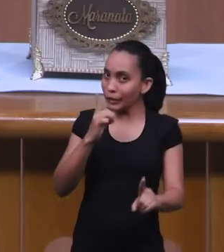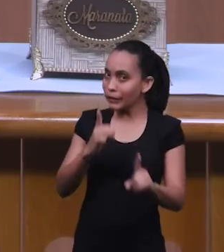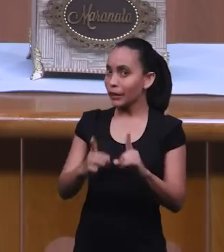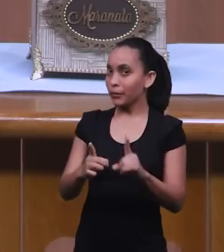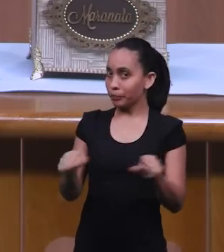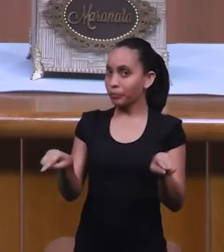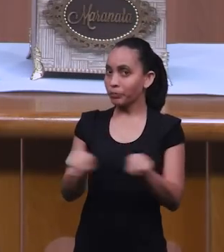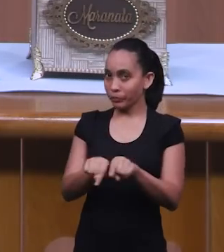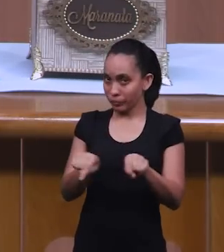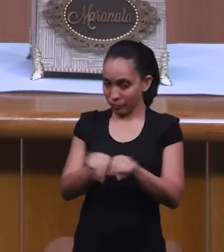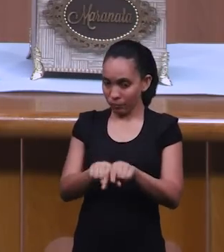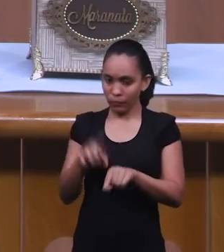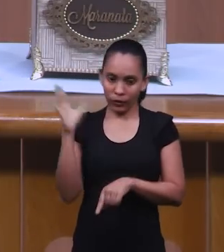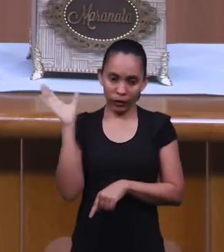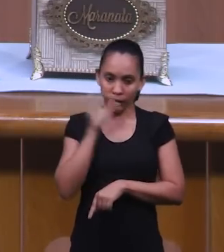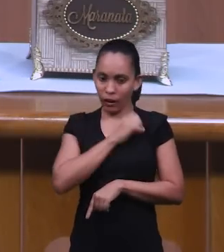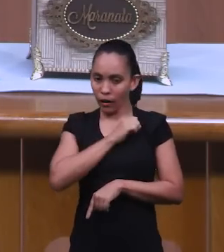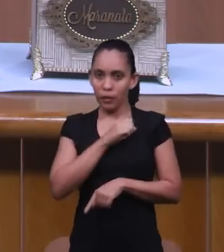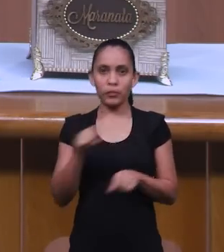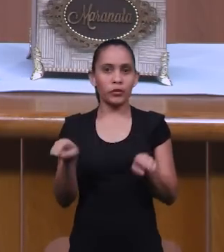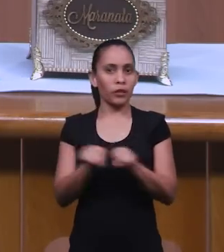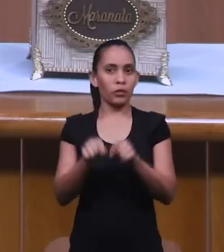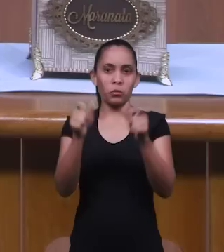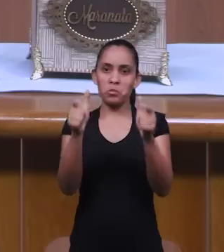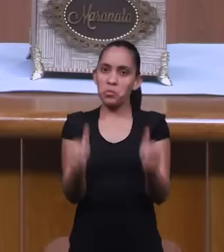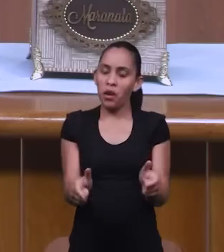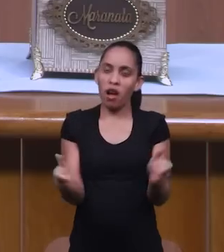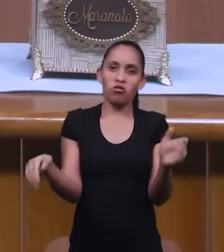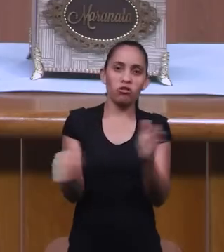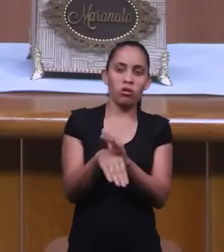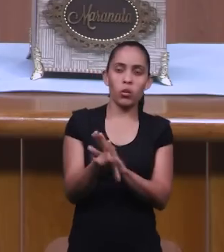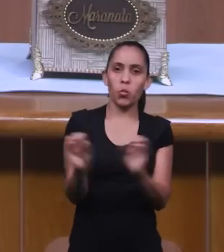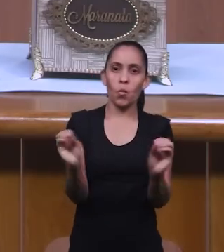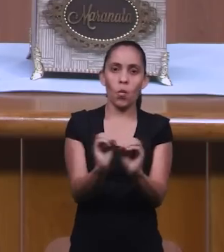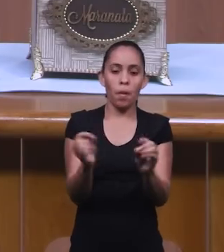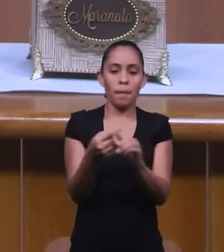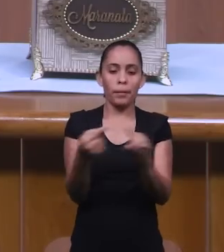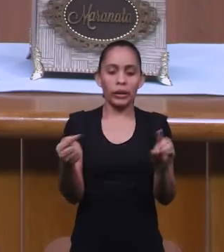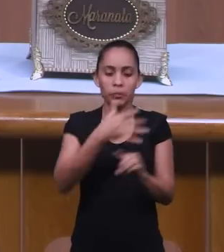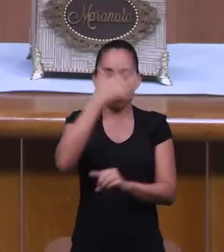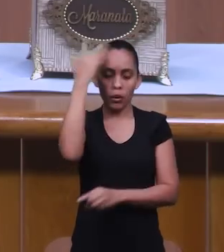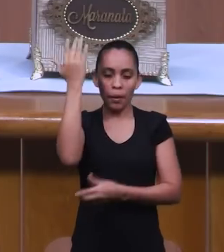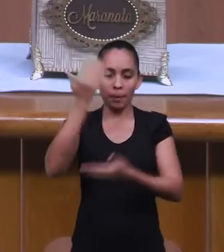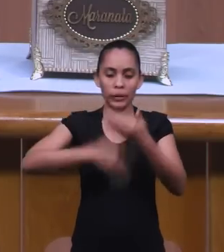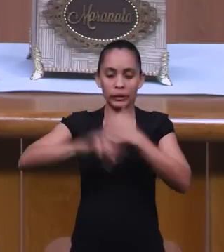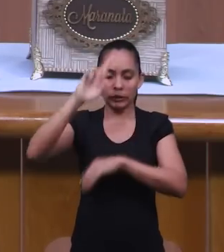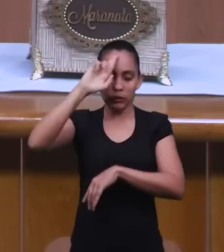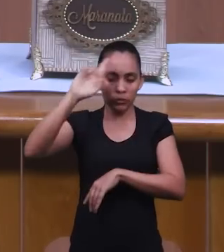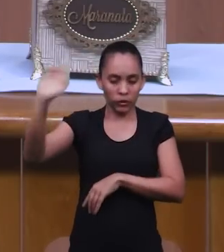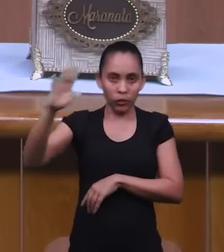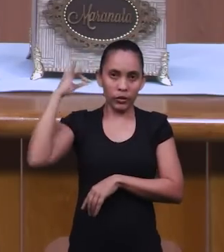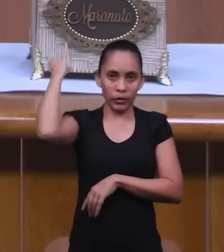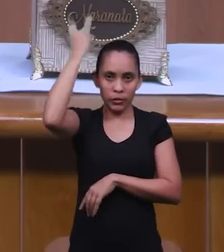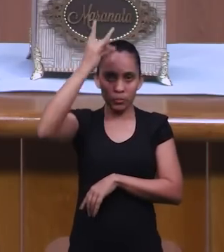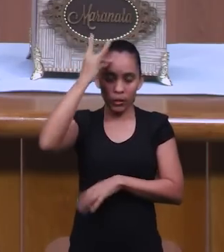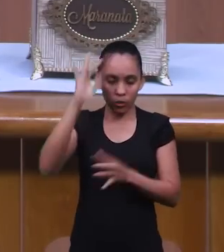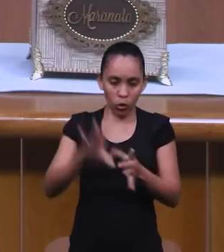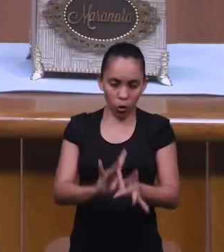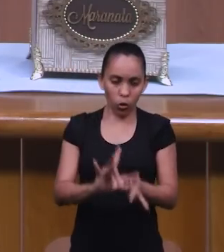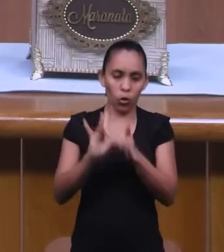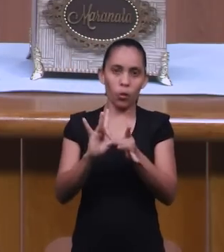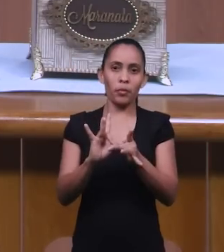nave mais rápida do mundo, não vai chegar a lugar nenhum. Mas quem está na presença de Deus, em espírito, entra